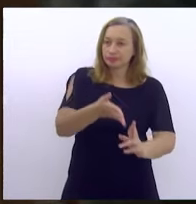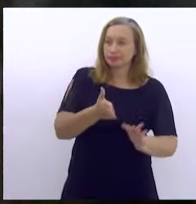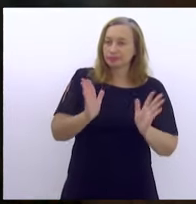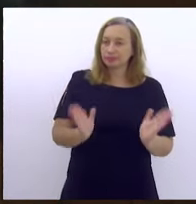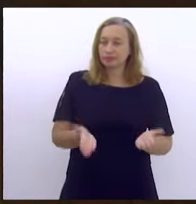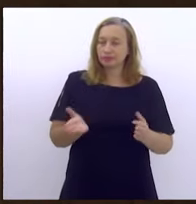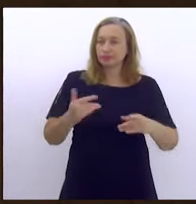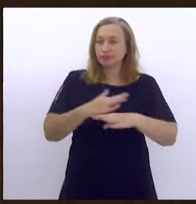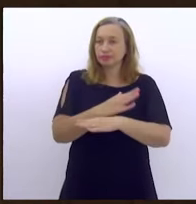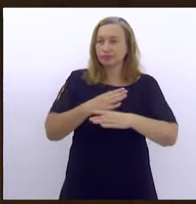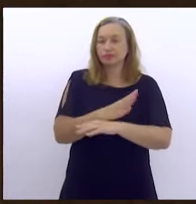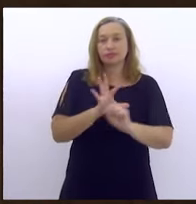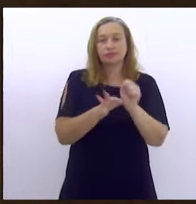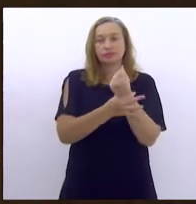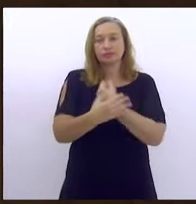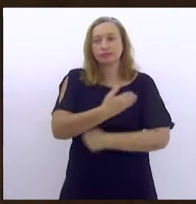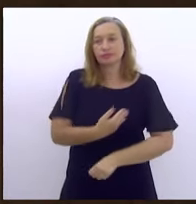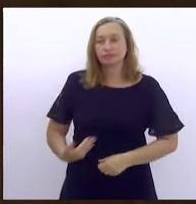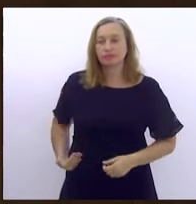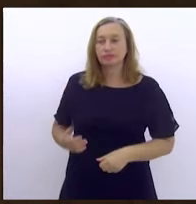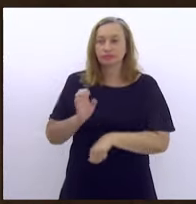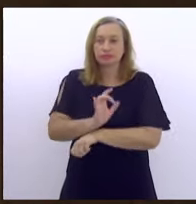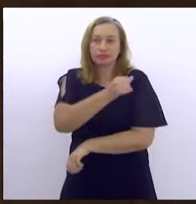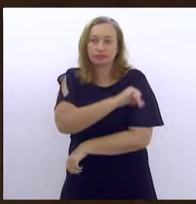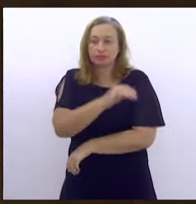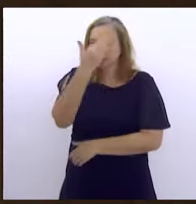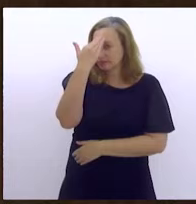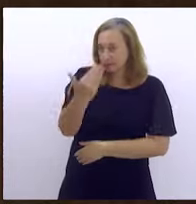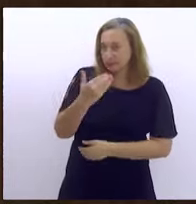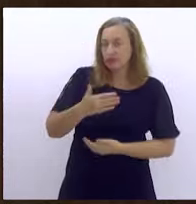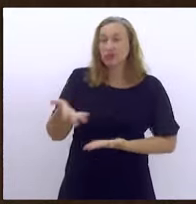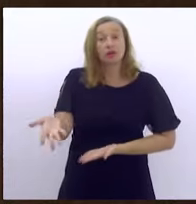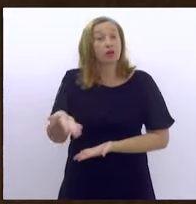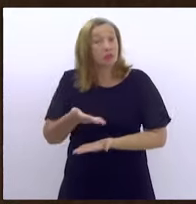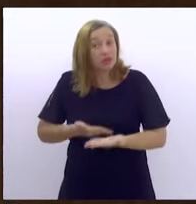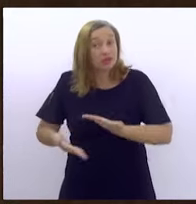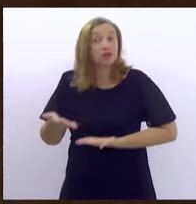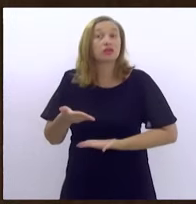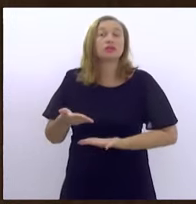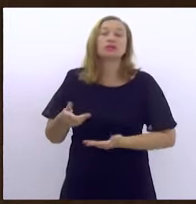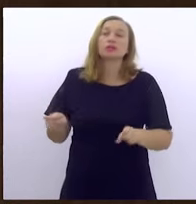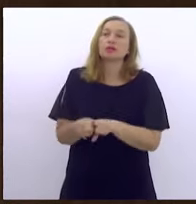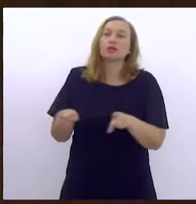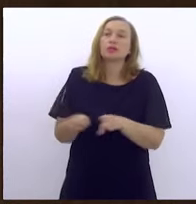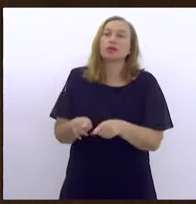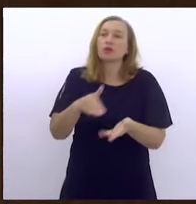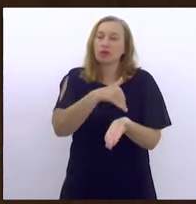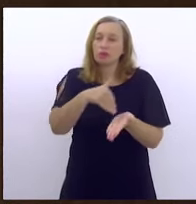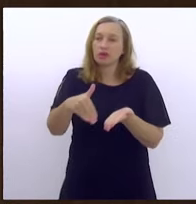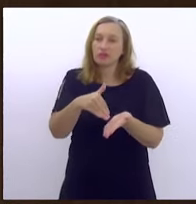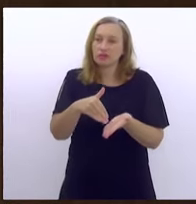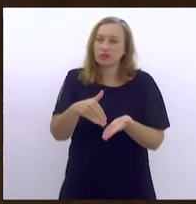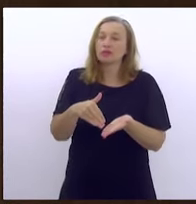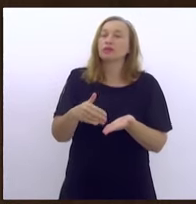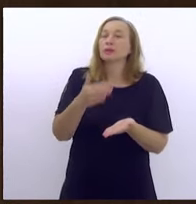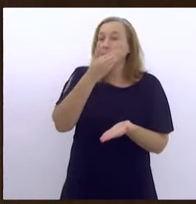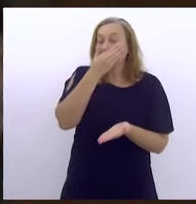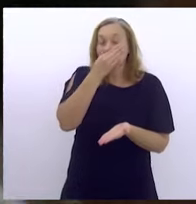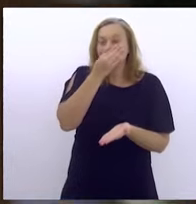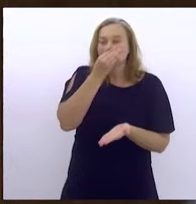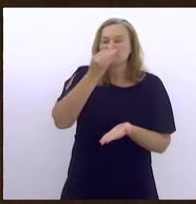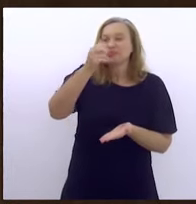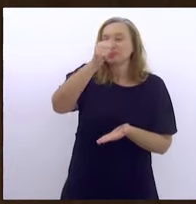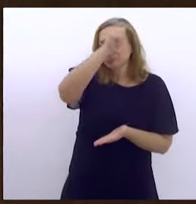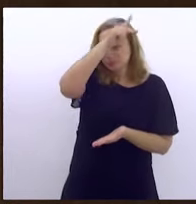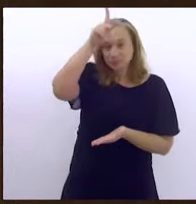na segurança pública no estado do Rio de Janeiro. Muito obrigado. Em parceria obrigado também com a Prefeitura Municipal de Macaé, com o